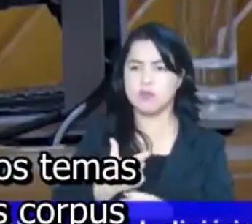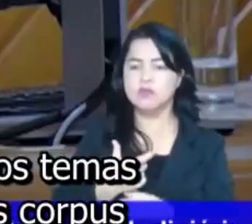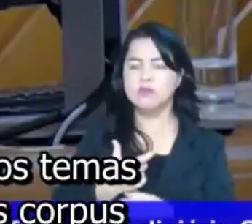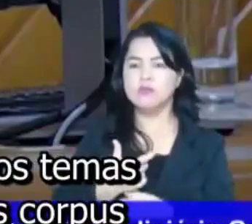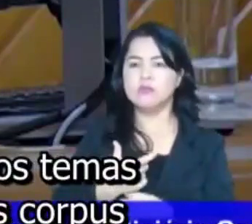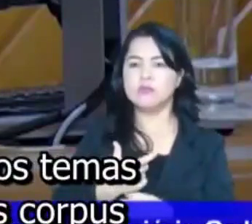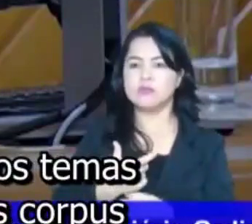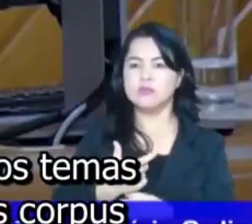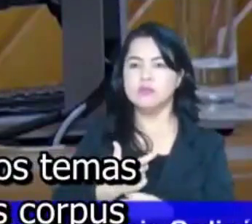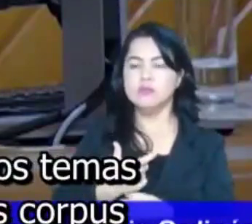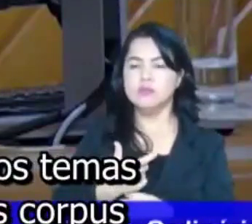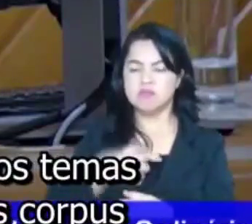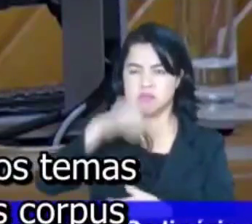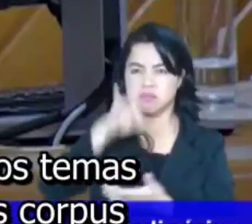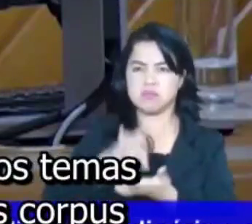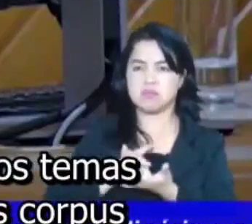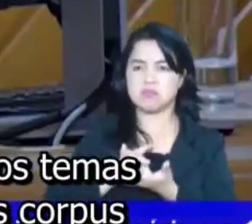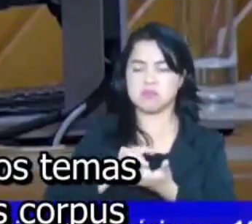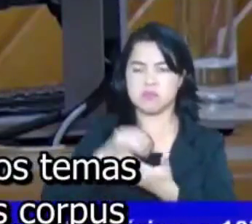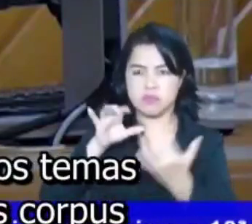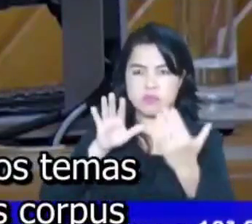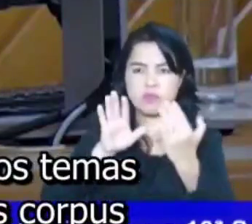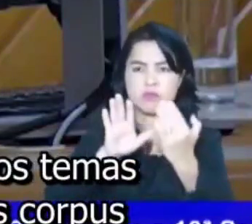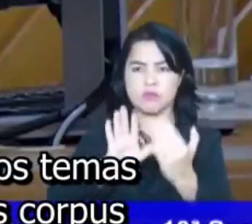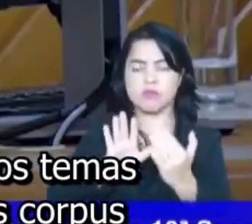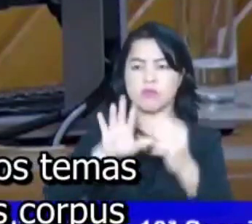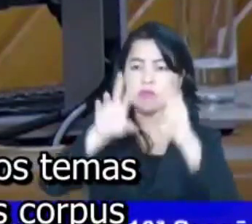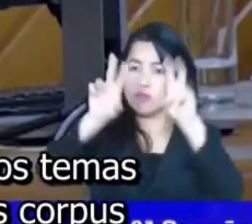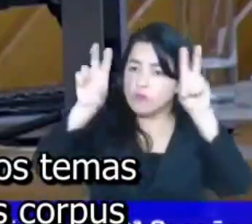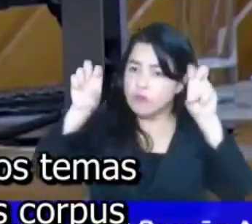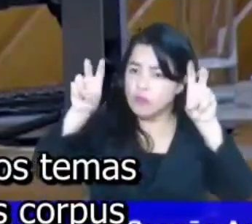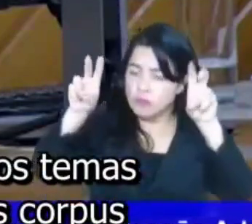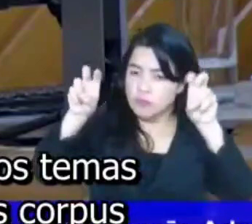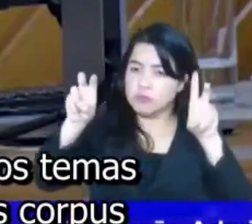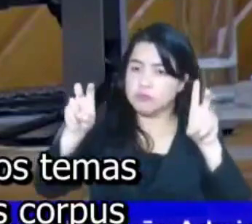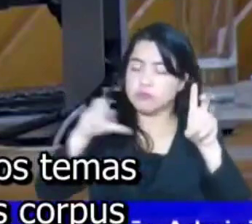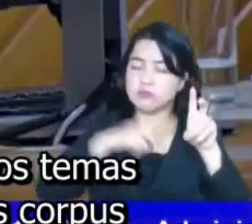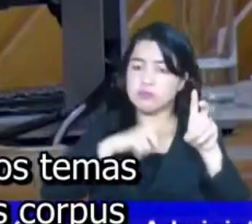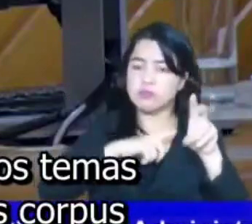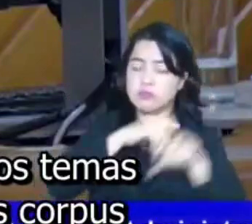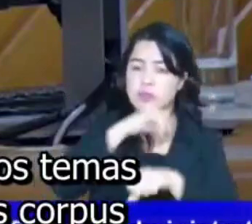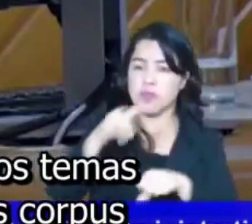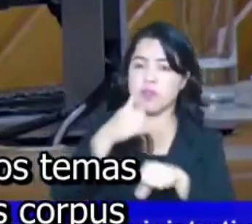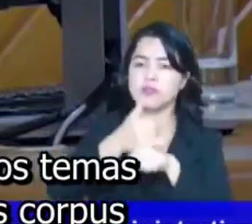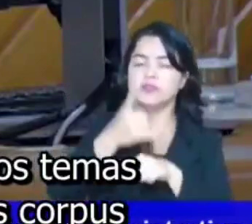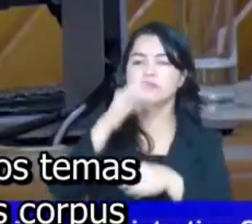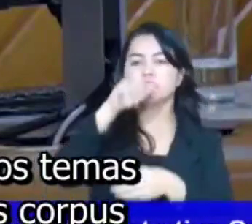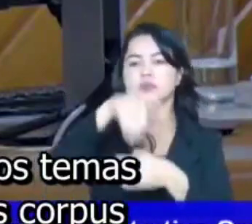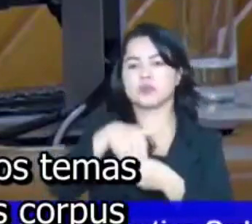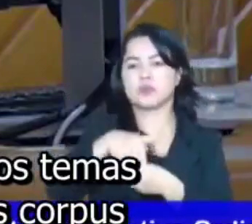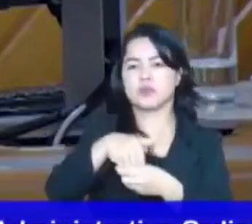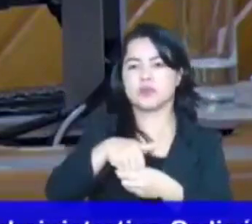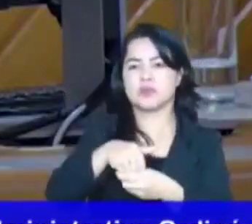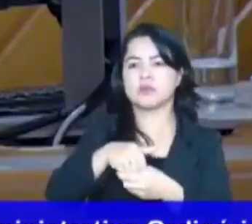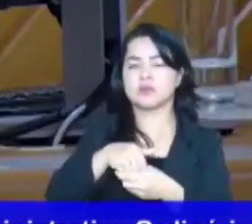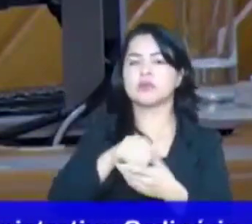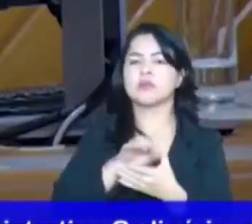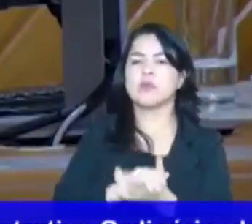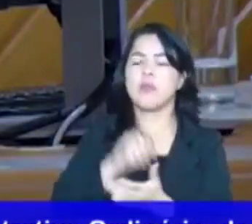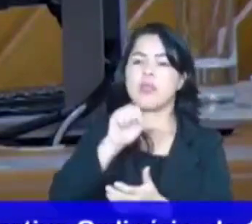nitidamente excepcional do enfrentamento dos temas que vão ser objeto da ação penal no bojo de um habeas